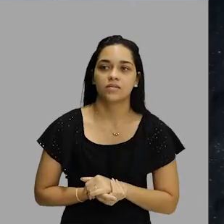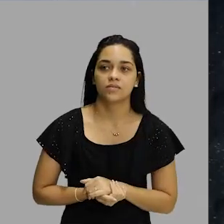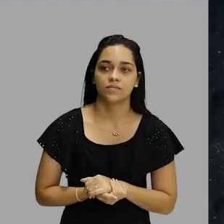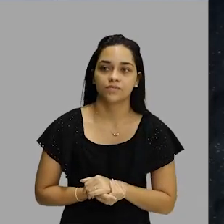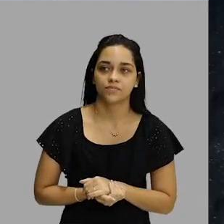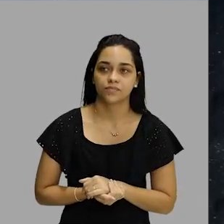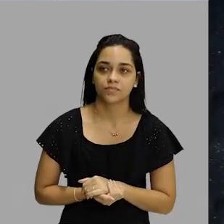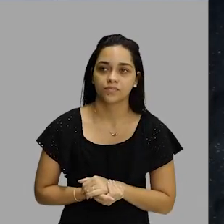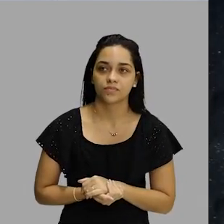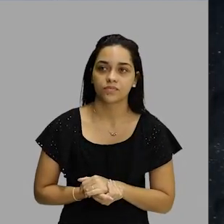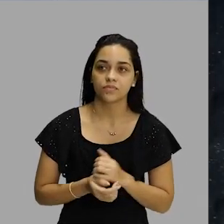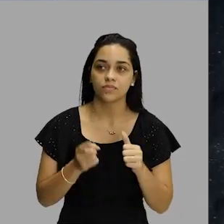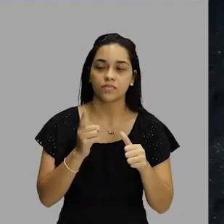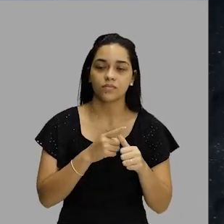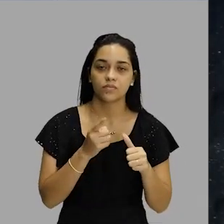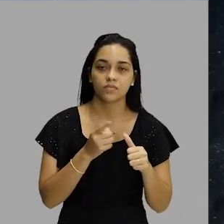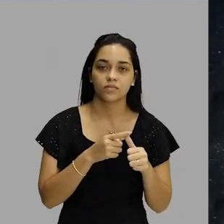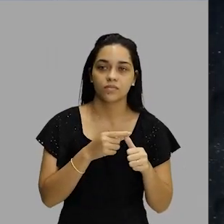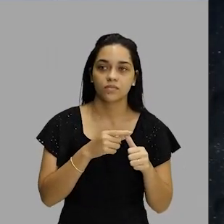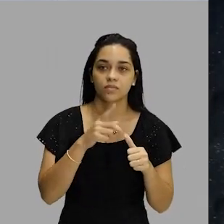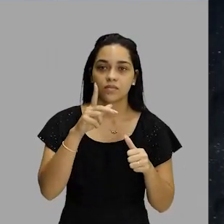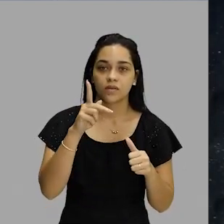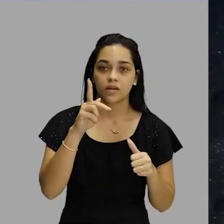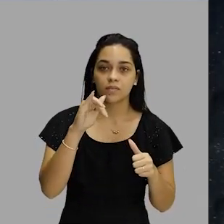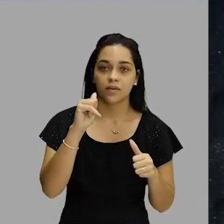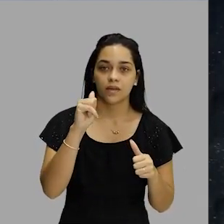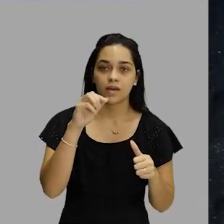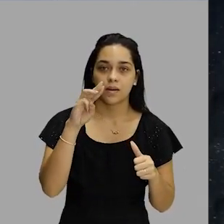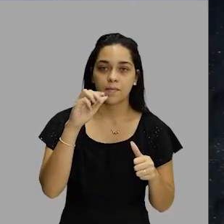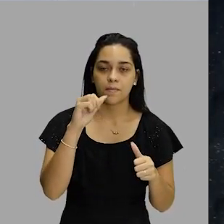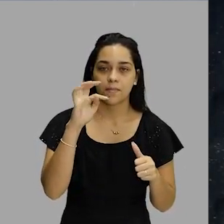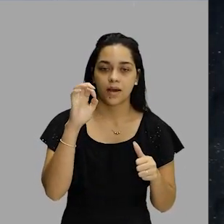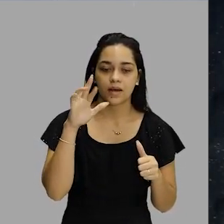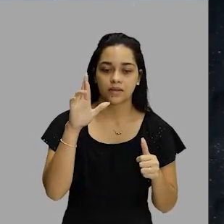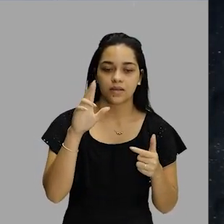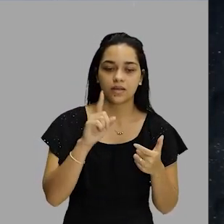Mais externamente nós temos a pia mater,